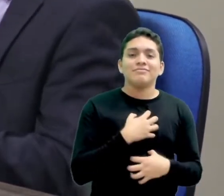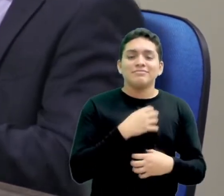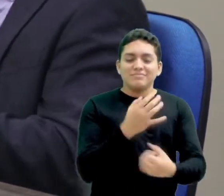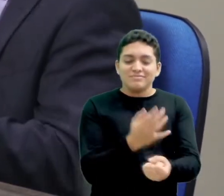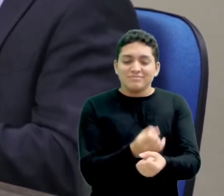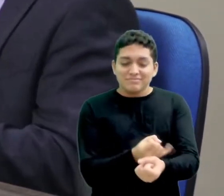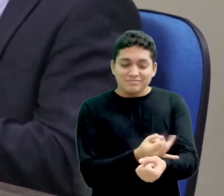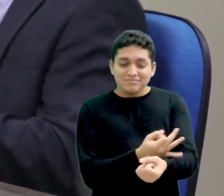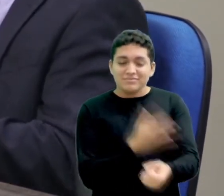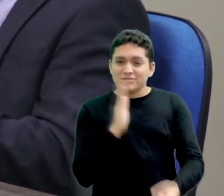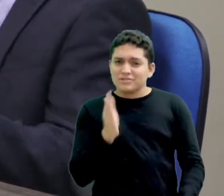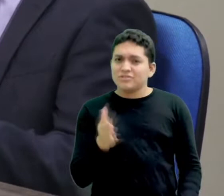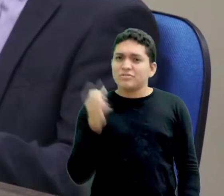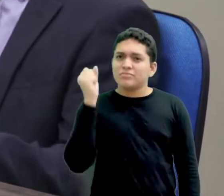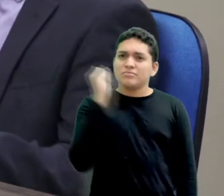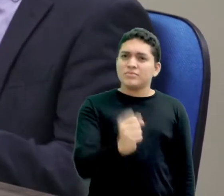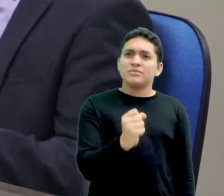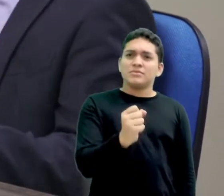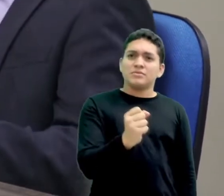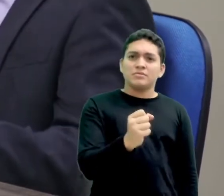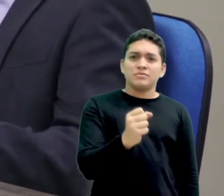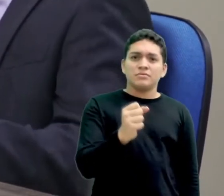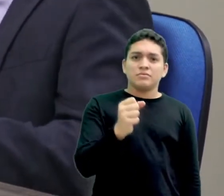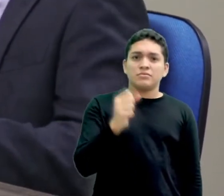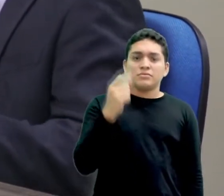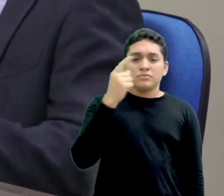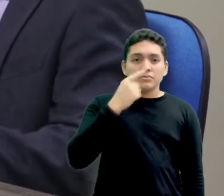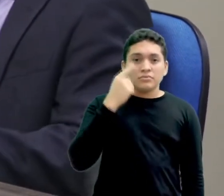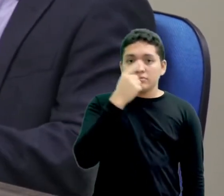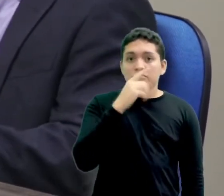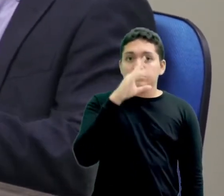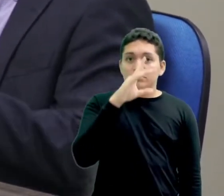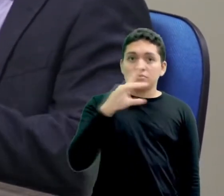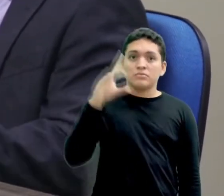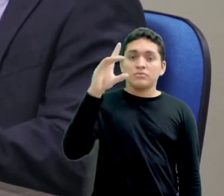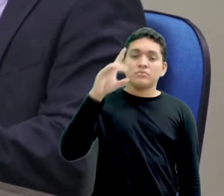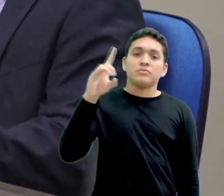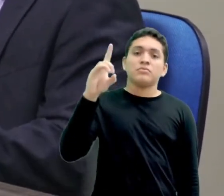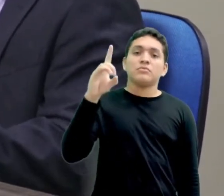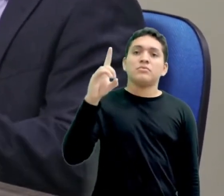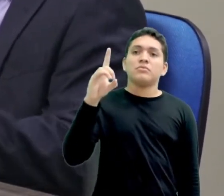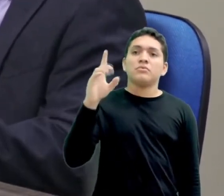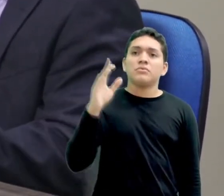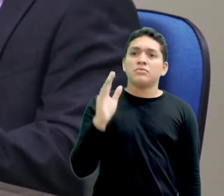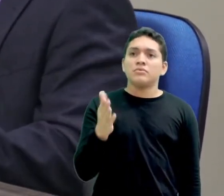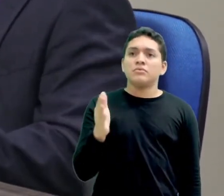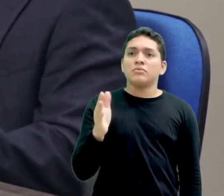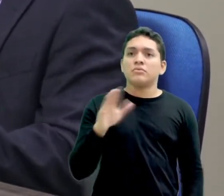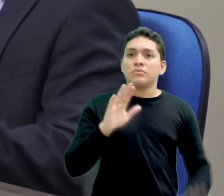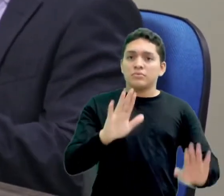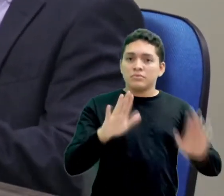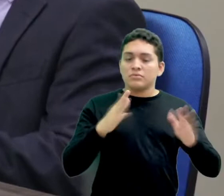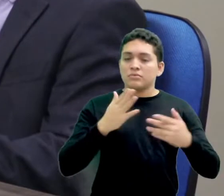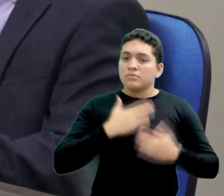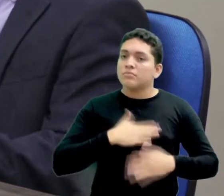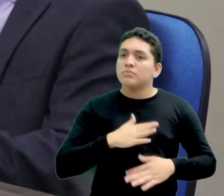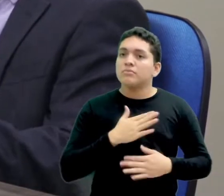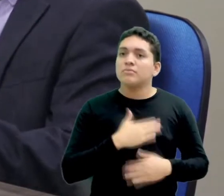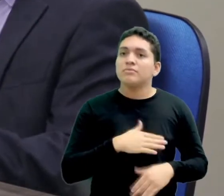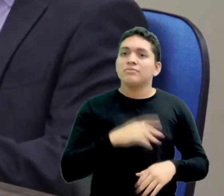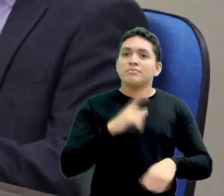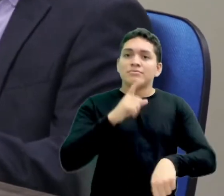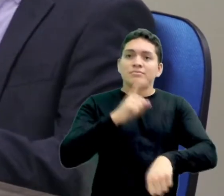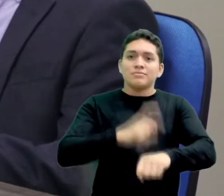ato tão terrível que é o assassinato aos olhos de Deus? E aí a gente pode dizer para o irmão: calma, muita calma